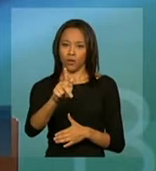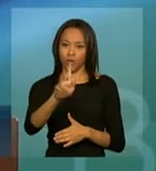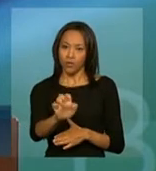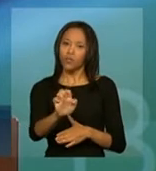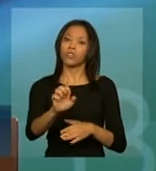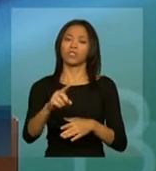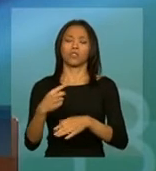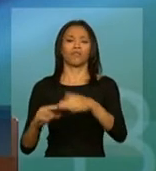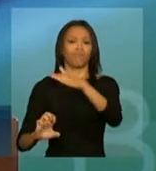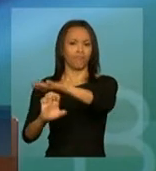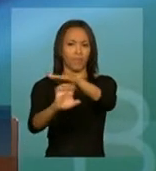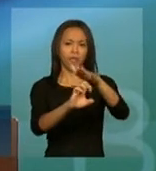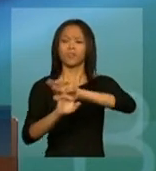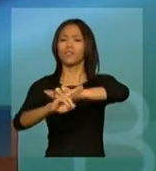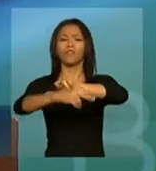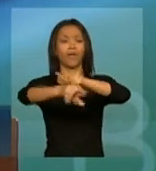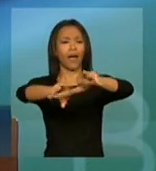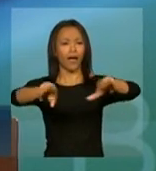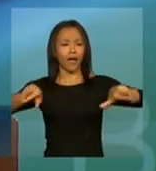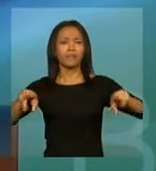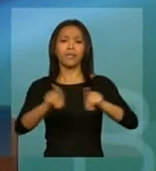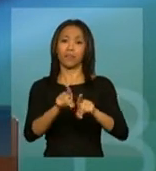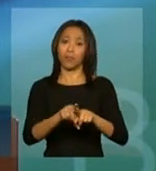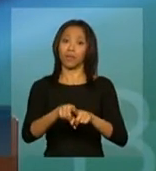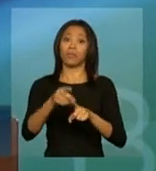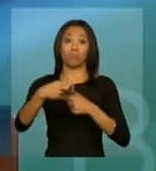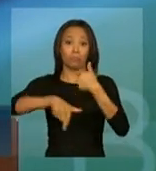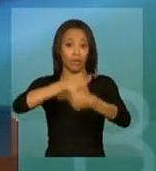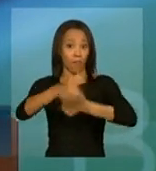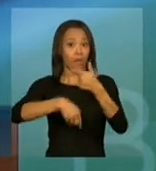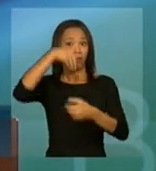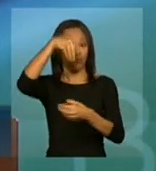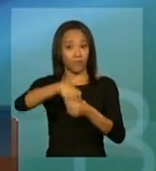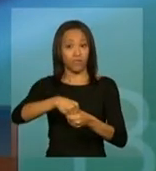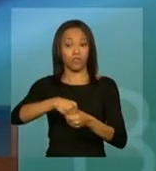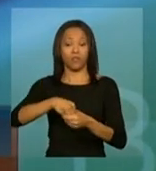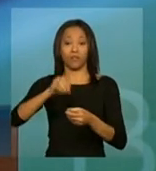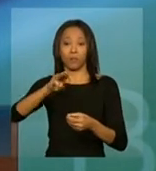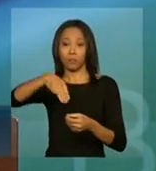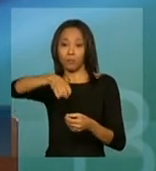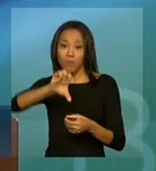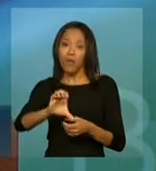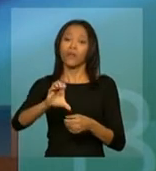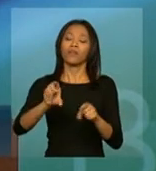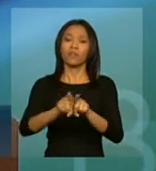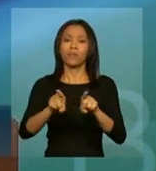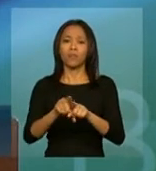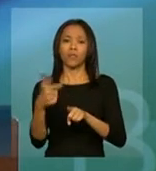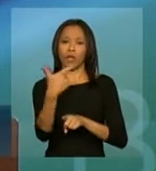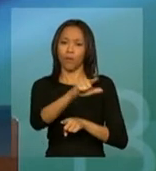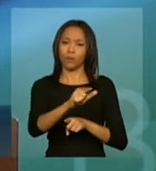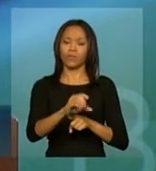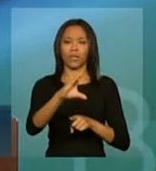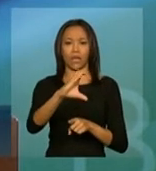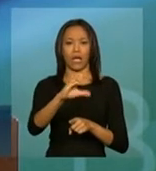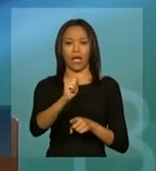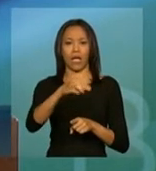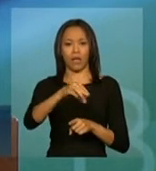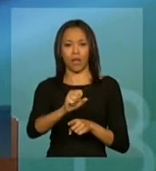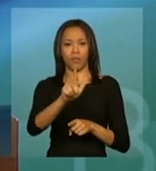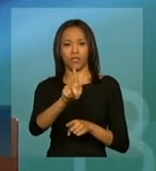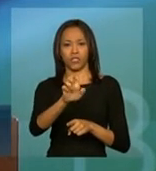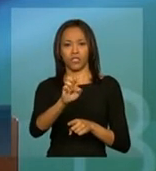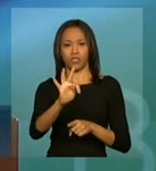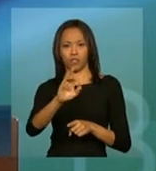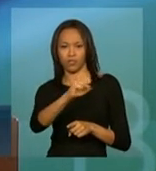também saudar tanto o trabalho que ele fez no MEC, agora aqui na Câmara de Gestão, seguramente faremos excelentes parcerias.